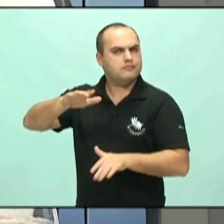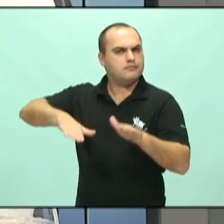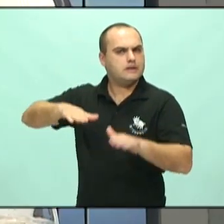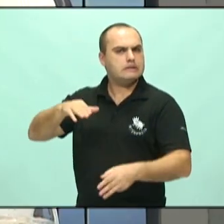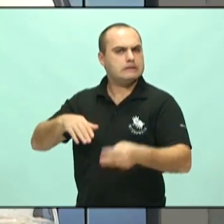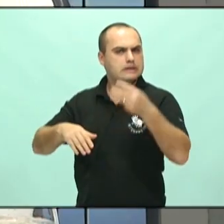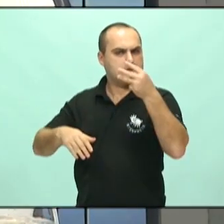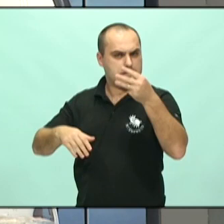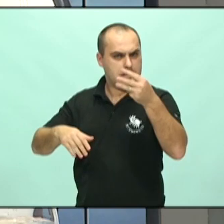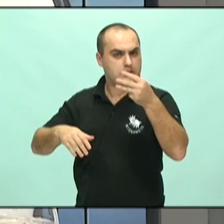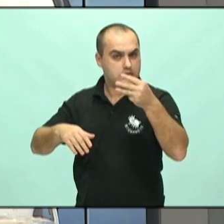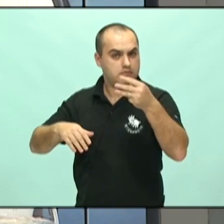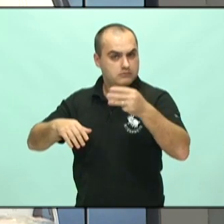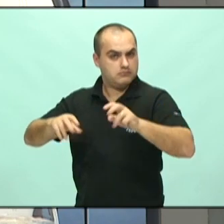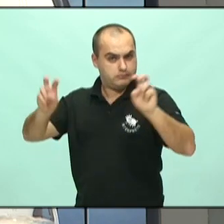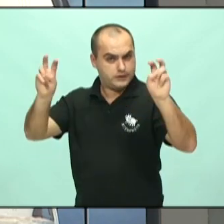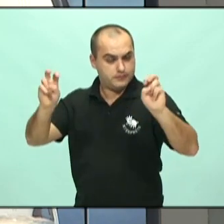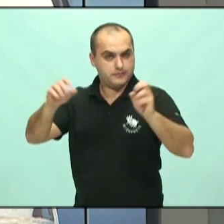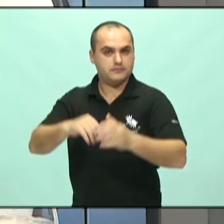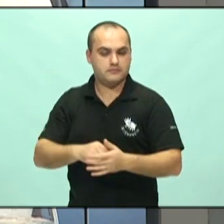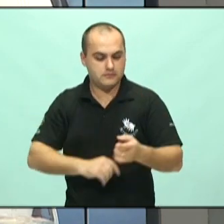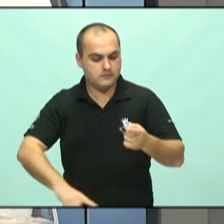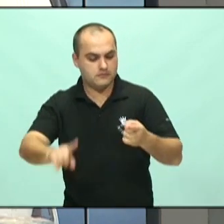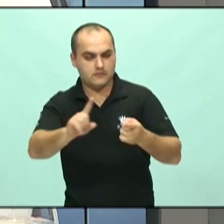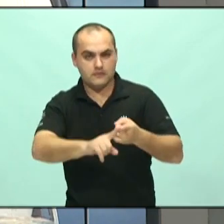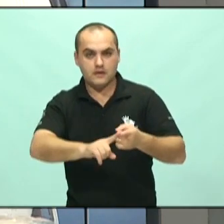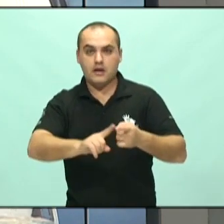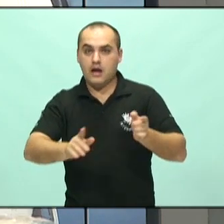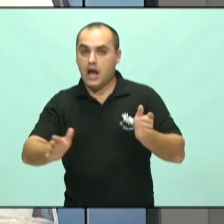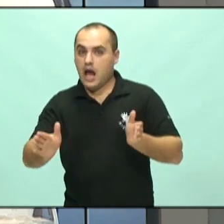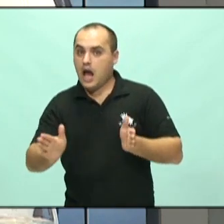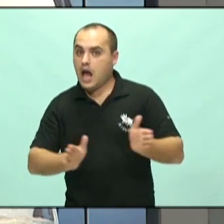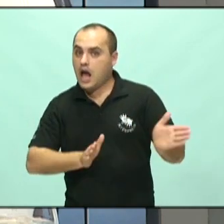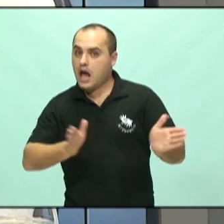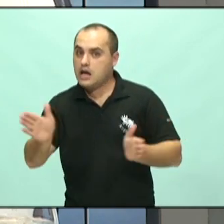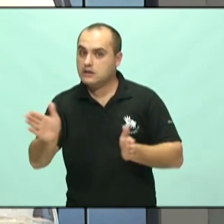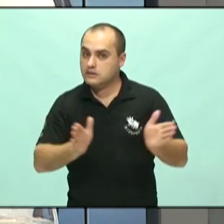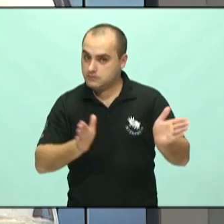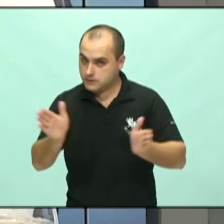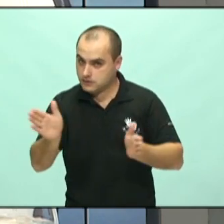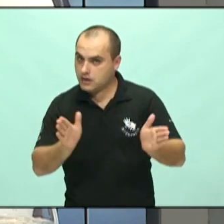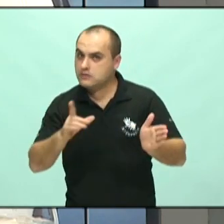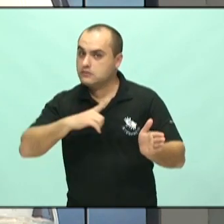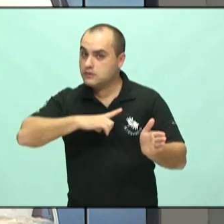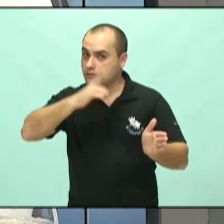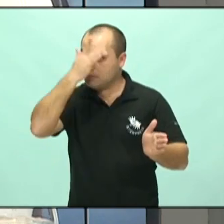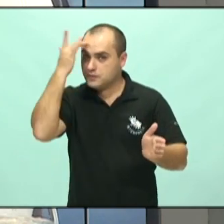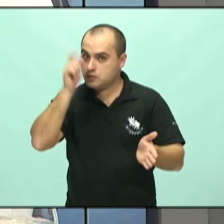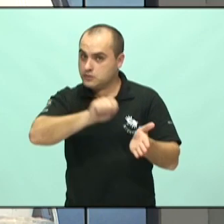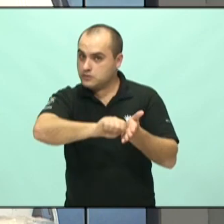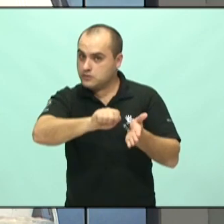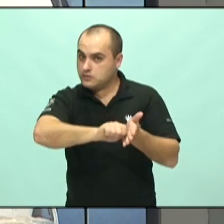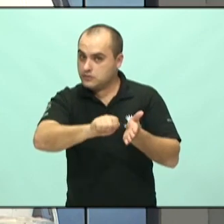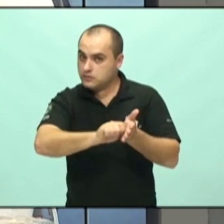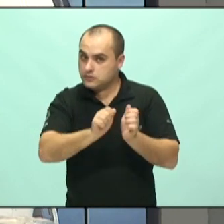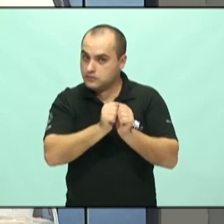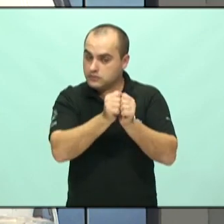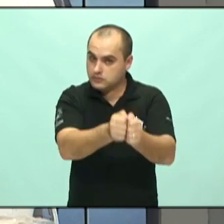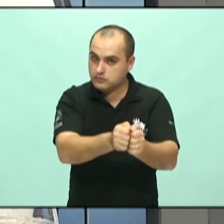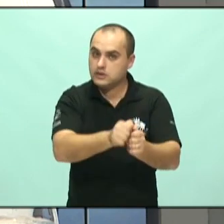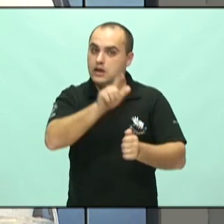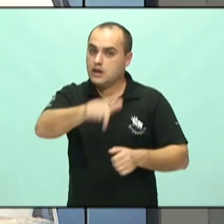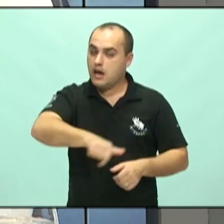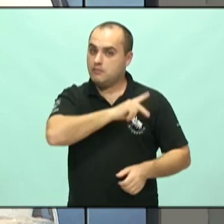é a acessibilidade, que tem um autor que está escrevendo junto com a gente, que é o Keá Sala, que é presidente da Federação